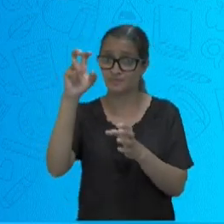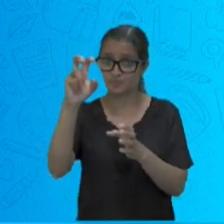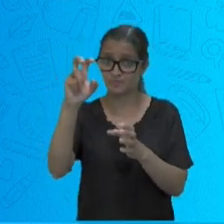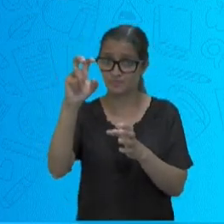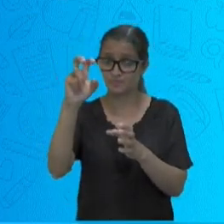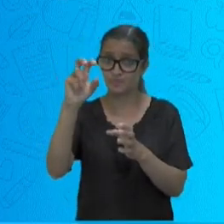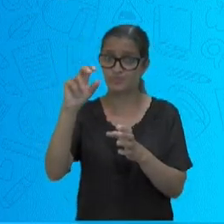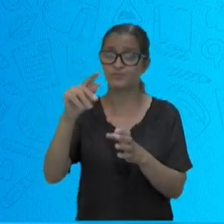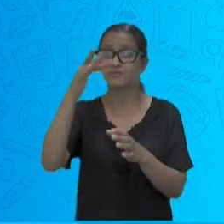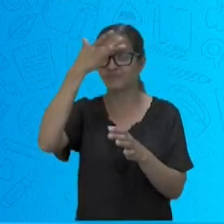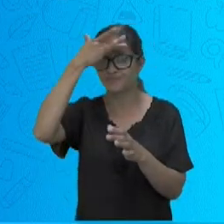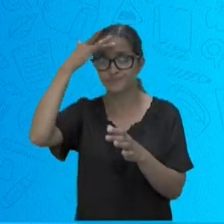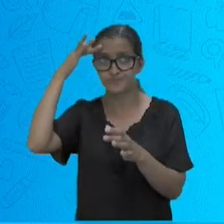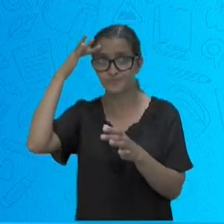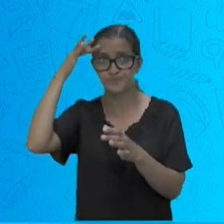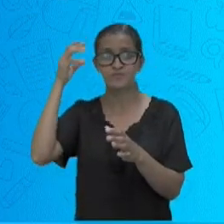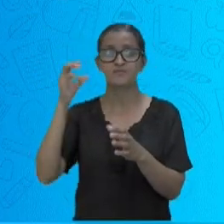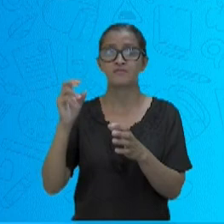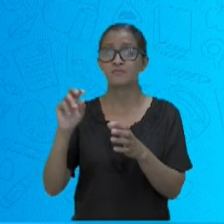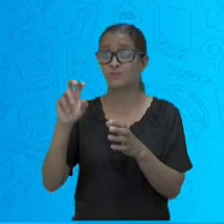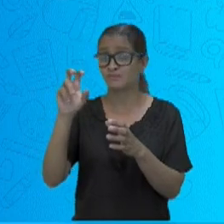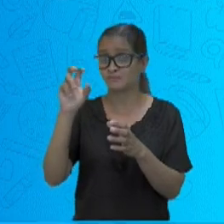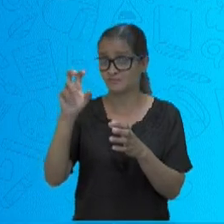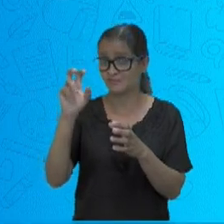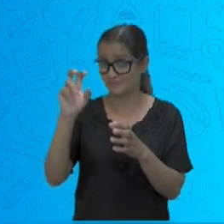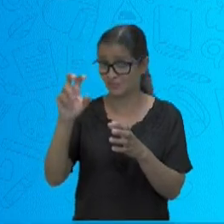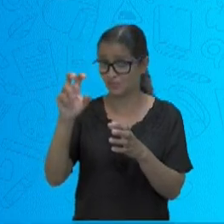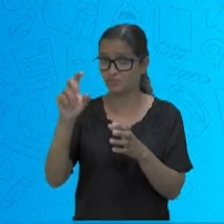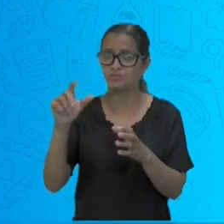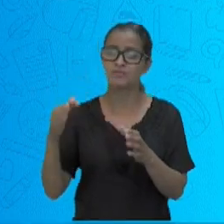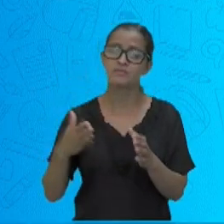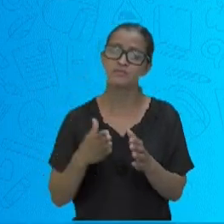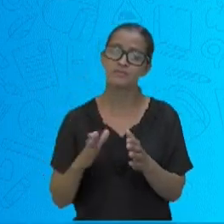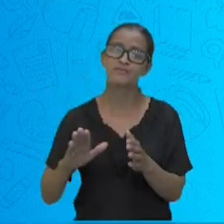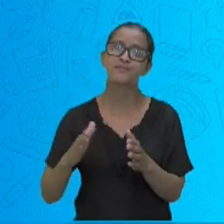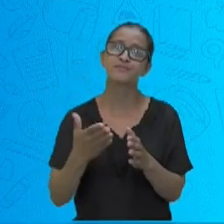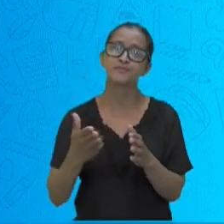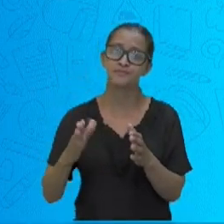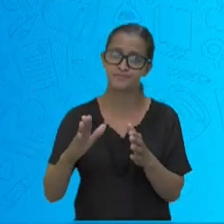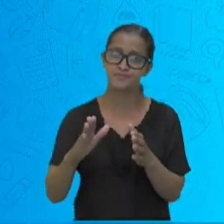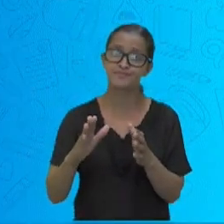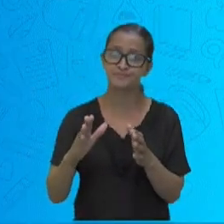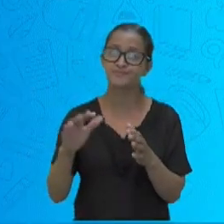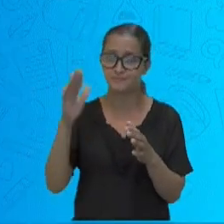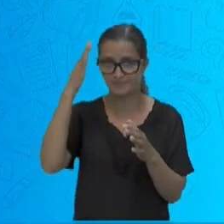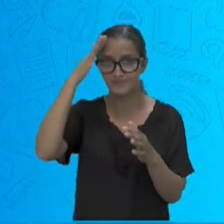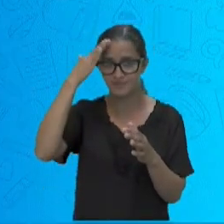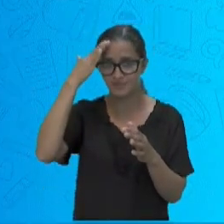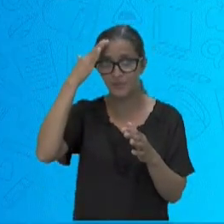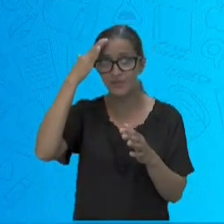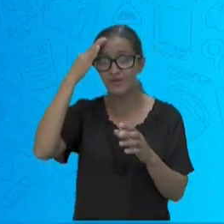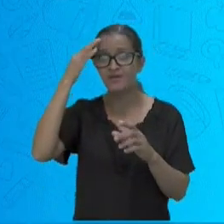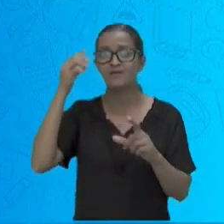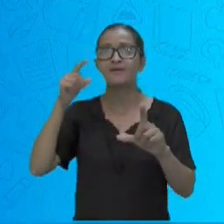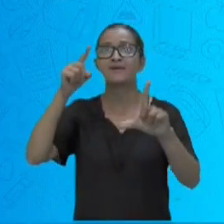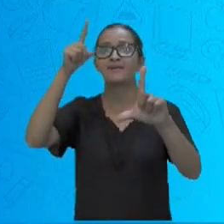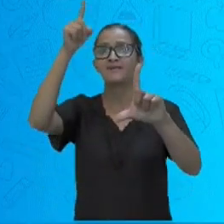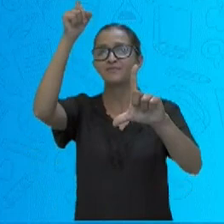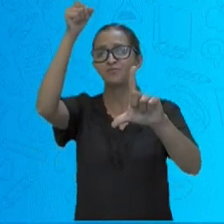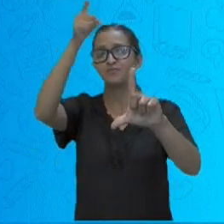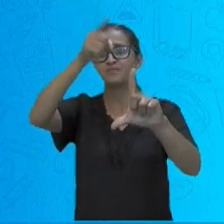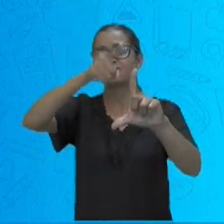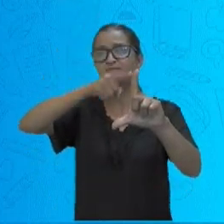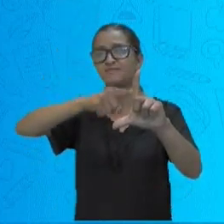Nós vamos começar traçando este gráfico, traçando 2 linhas. Essas linhas, nós